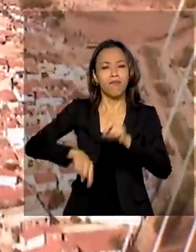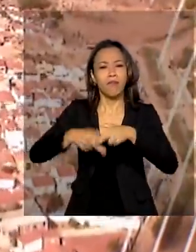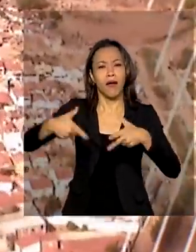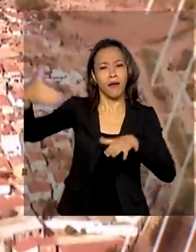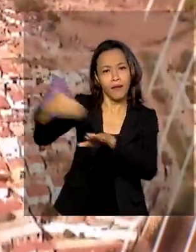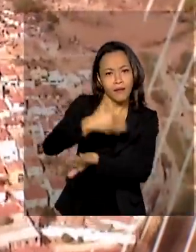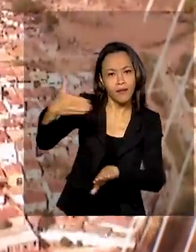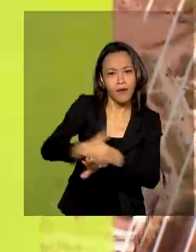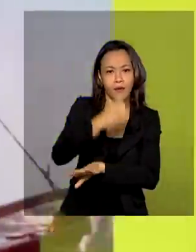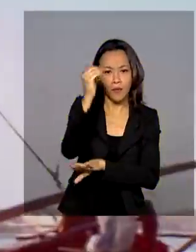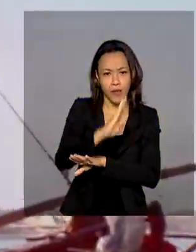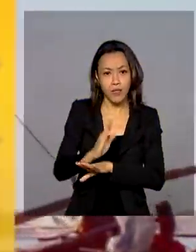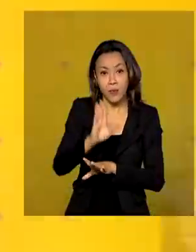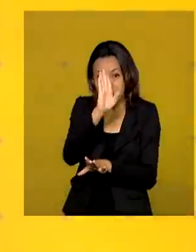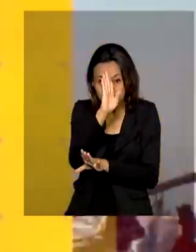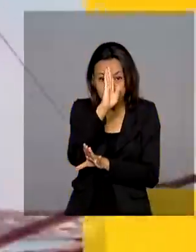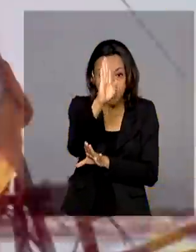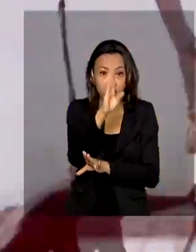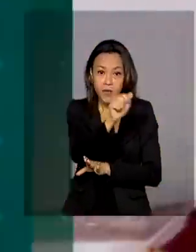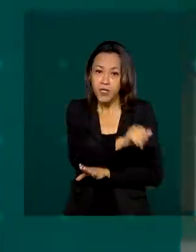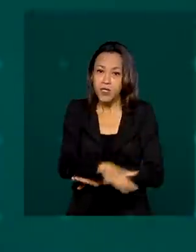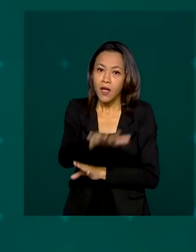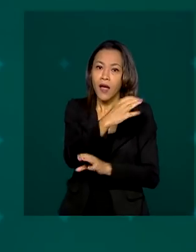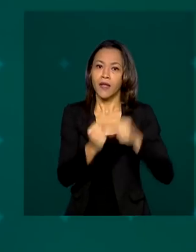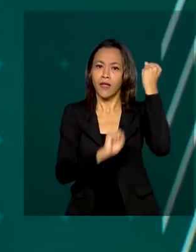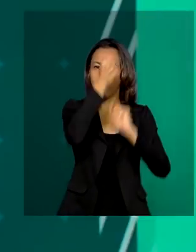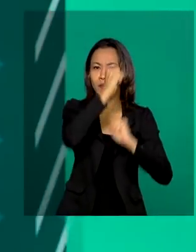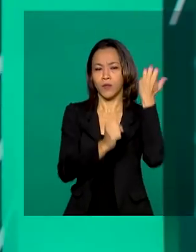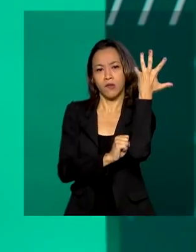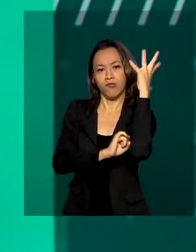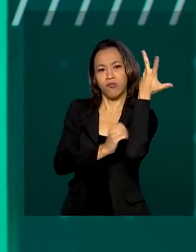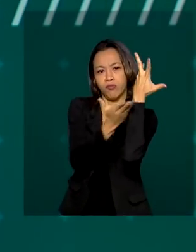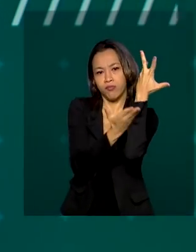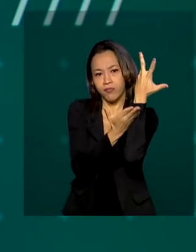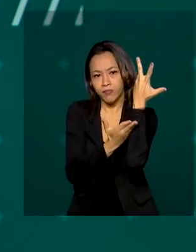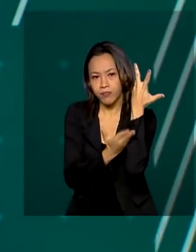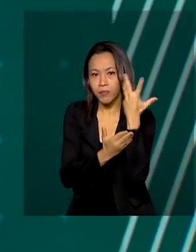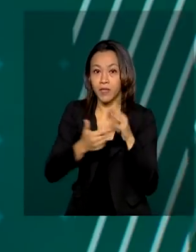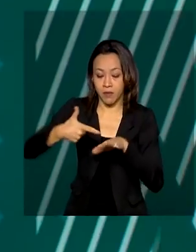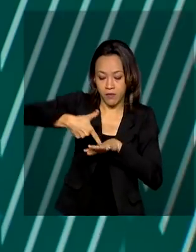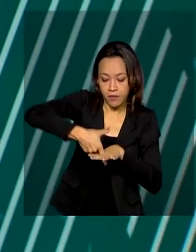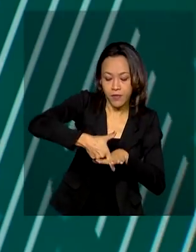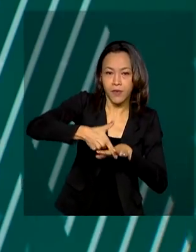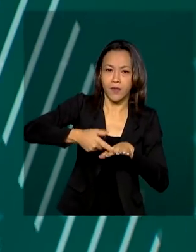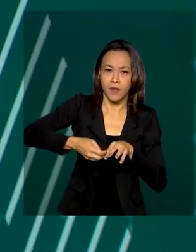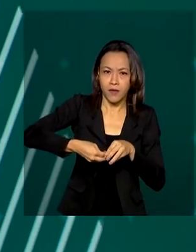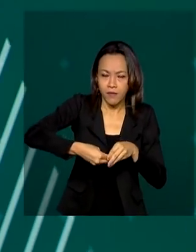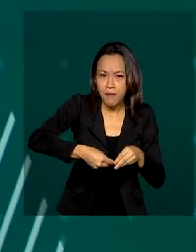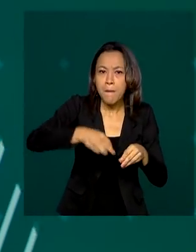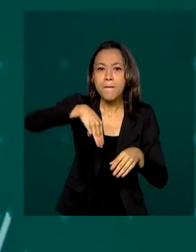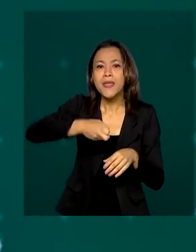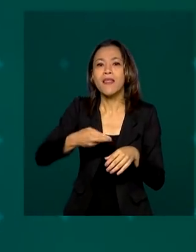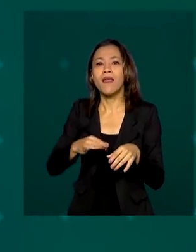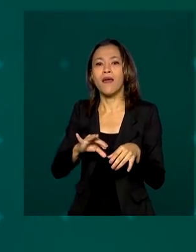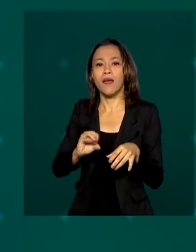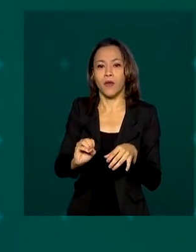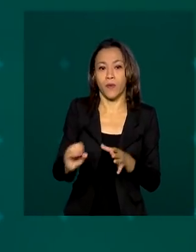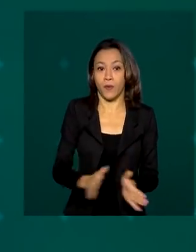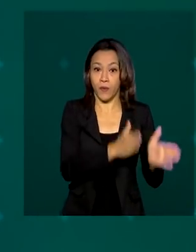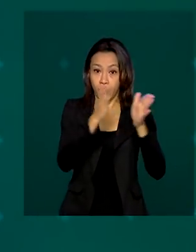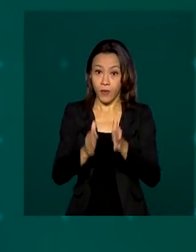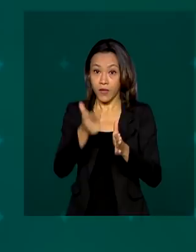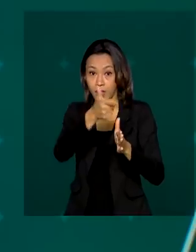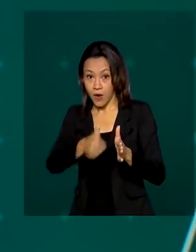puxadas principalmente o produtos da indústria extrativista como minério de ferro nas importações aumentaram os gastos